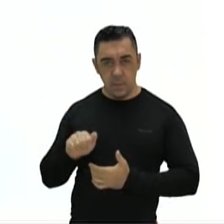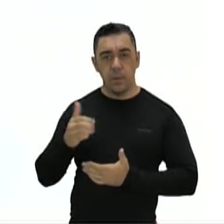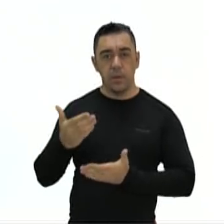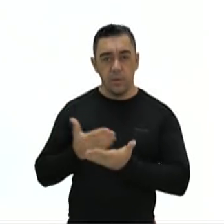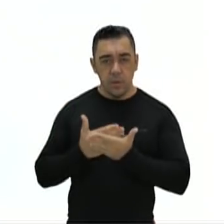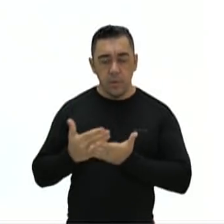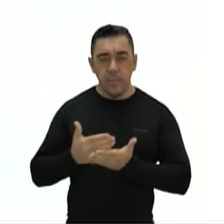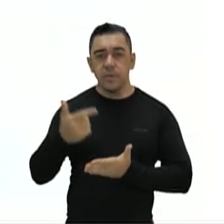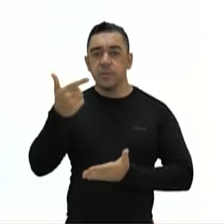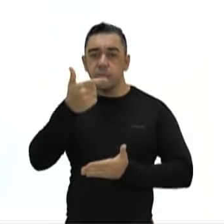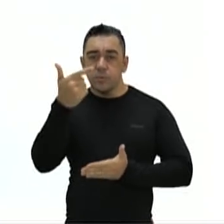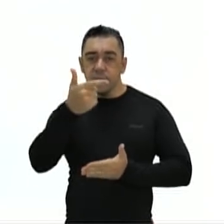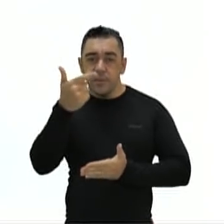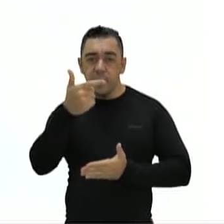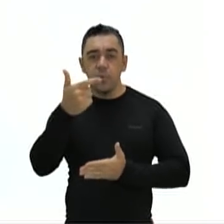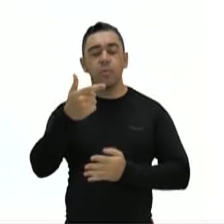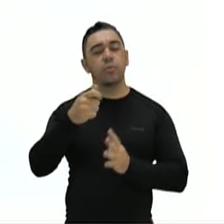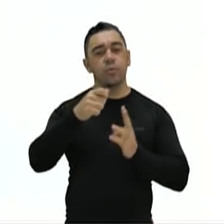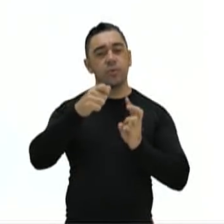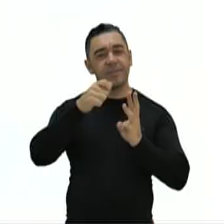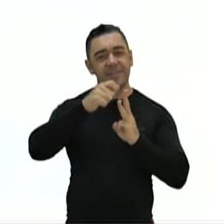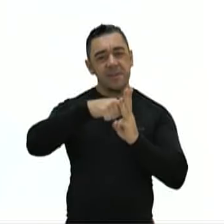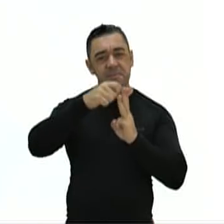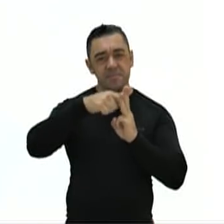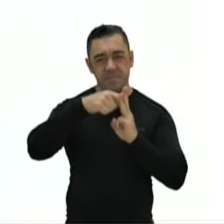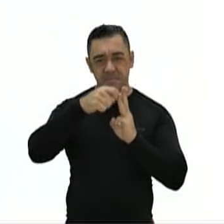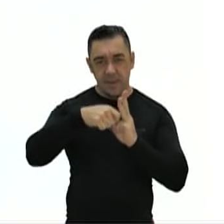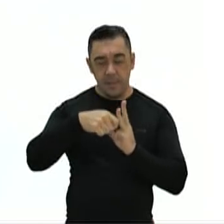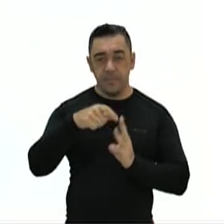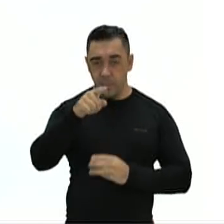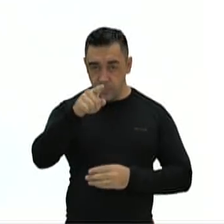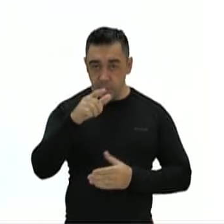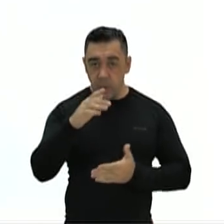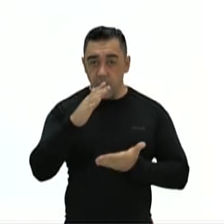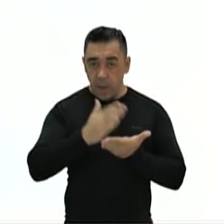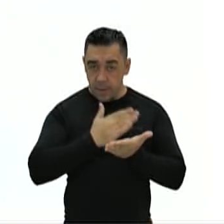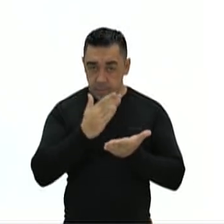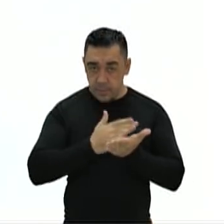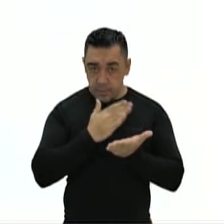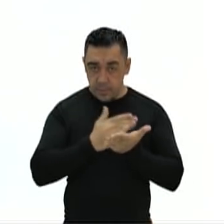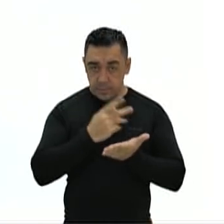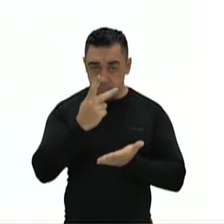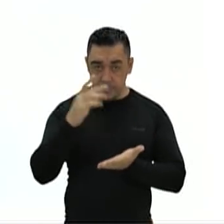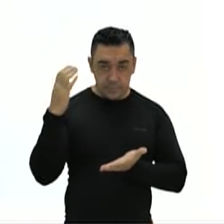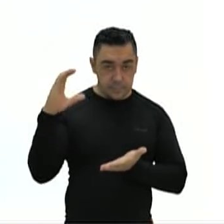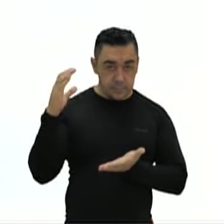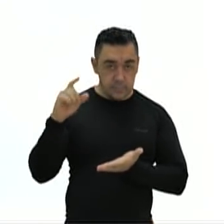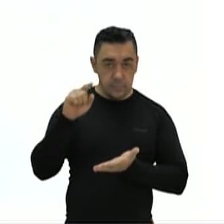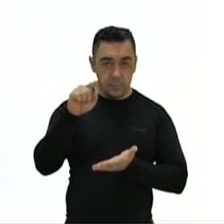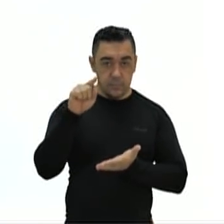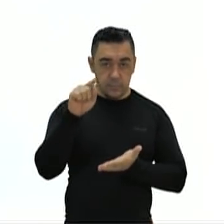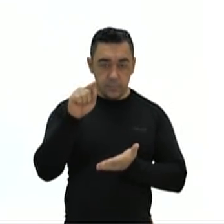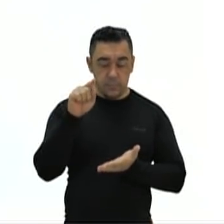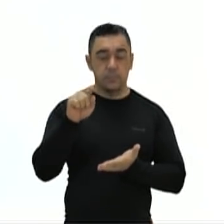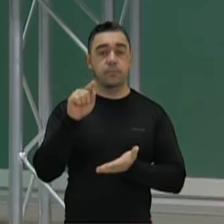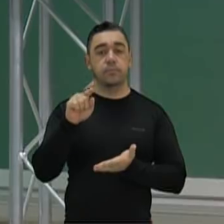segundo trimestre. Olha que legal! Então eu preciso que você pegue o seu caderninho de ciências e que você